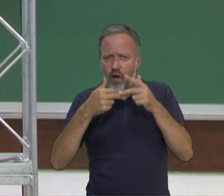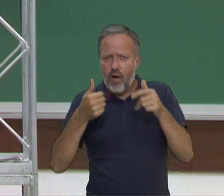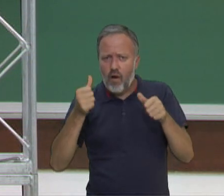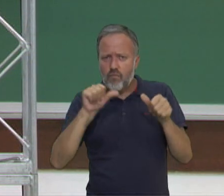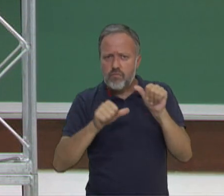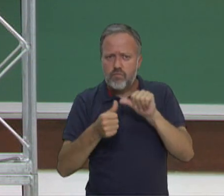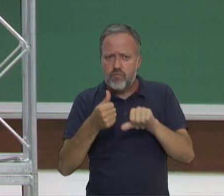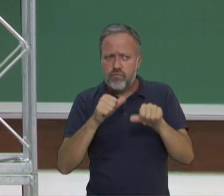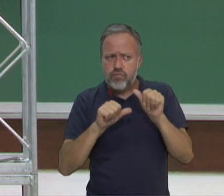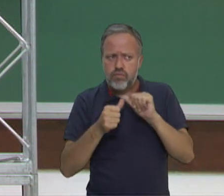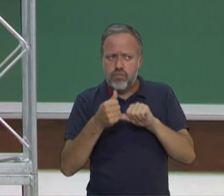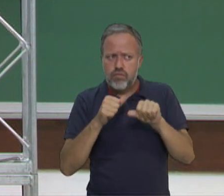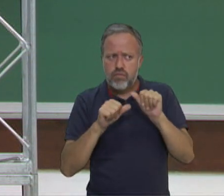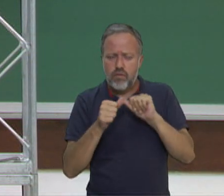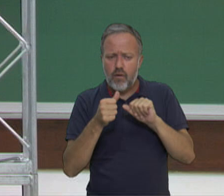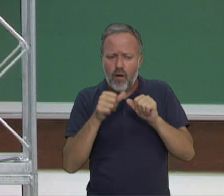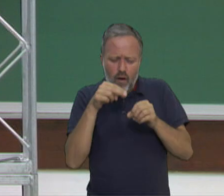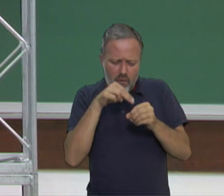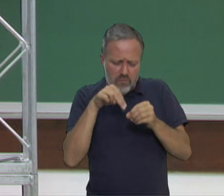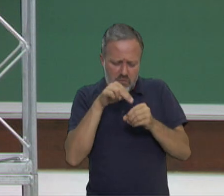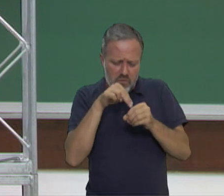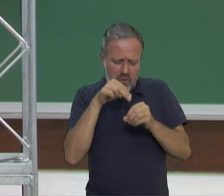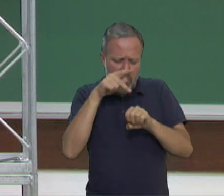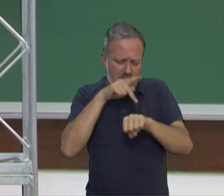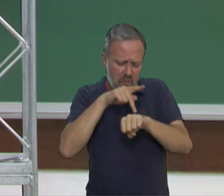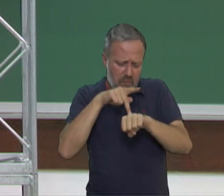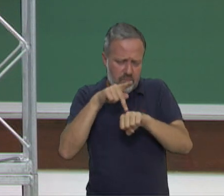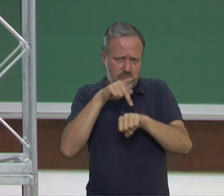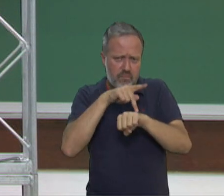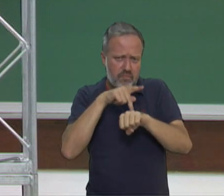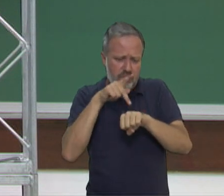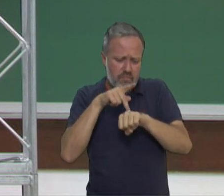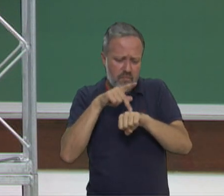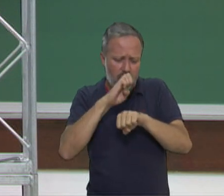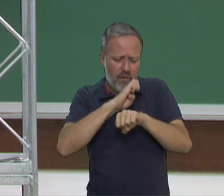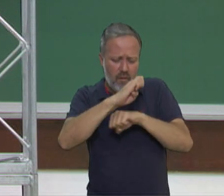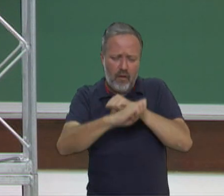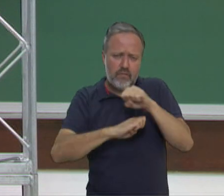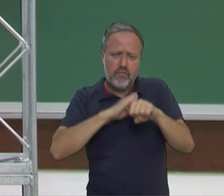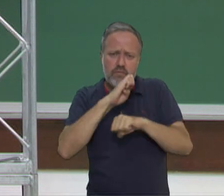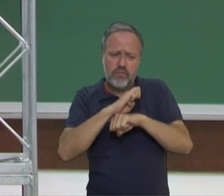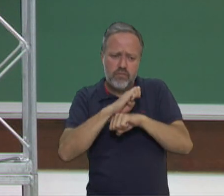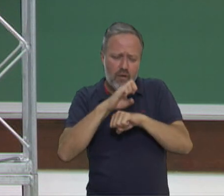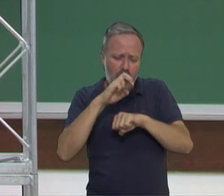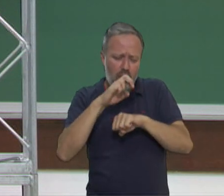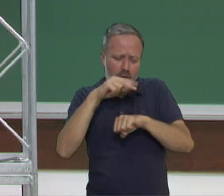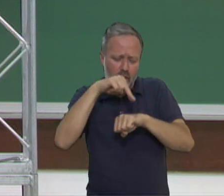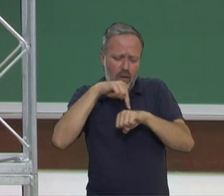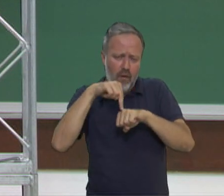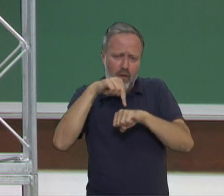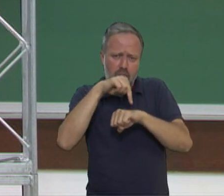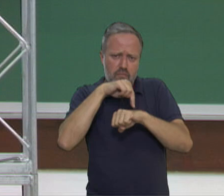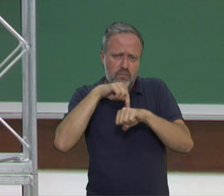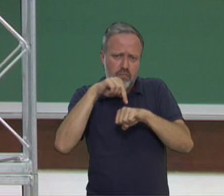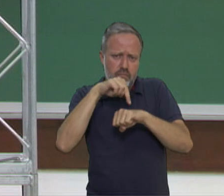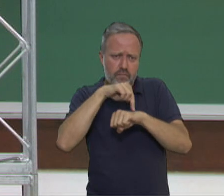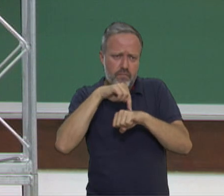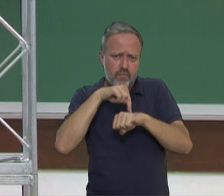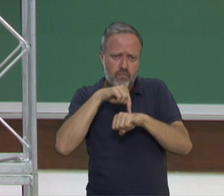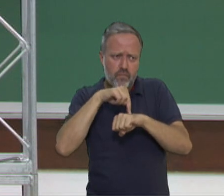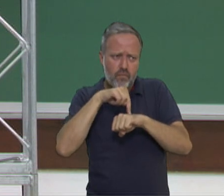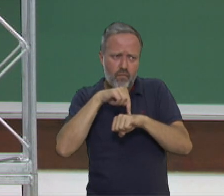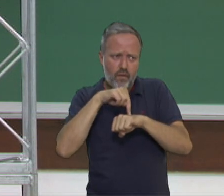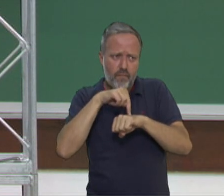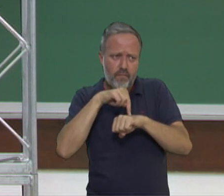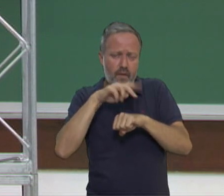desenhar o átomo, desenhar o núcleo, os prótons, os elétrons do átomo, os nêutrons, ia ficar difícil, né? Então a gente